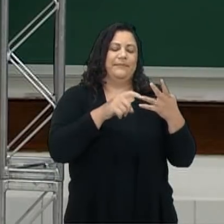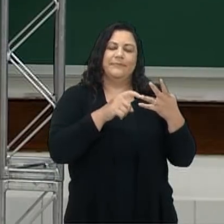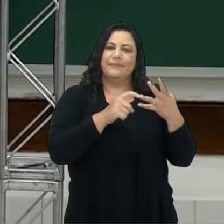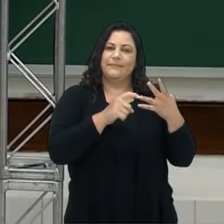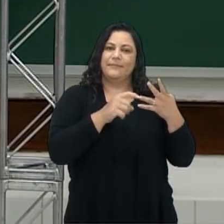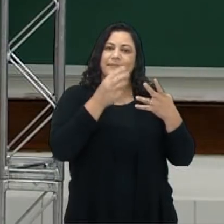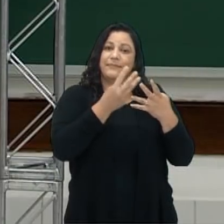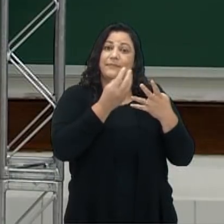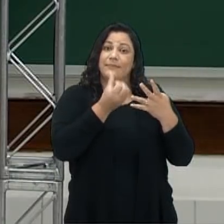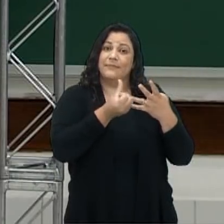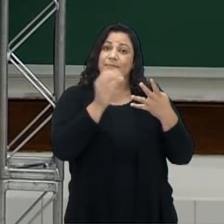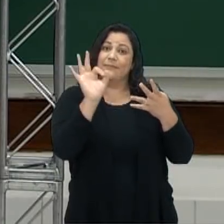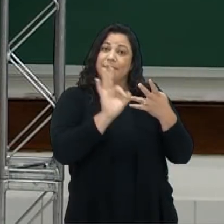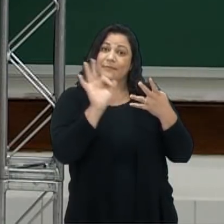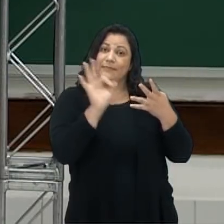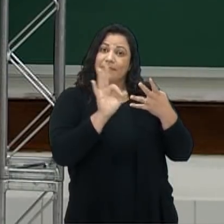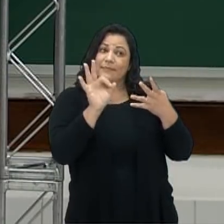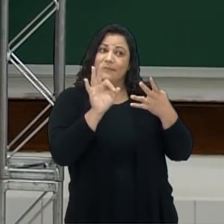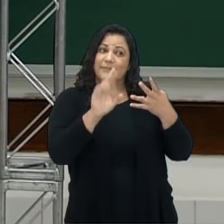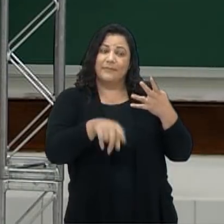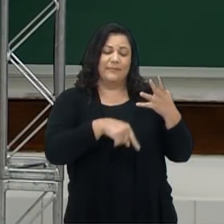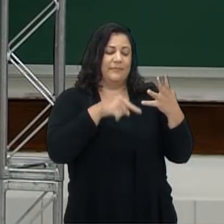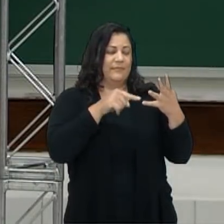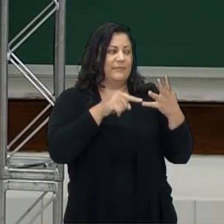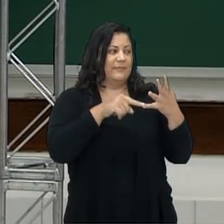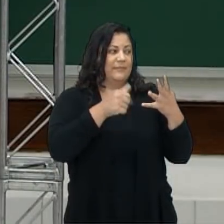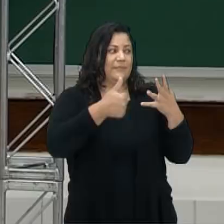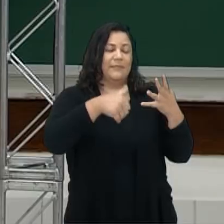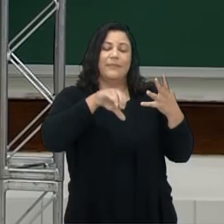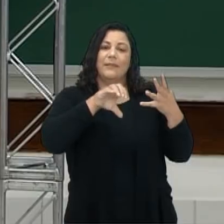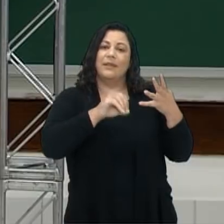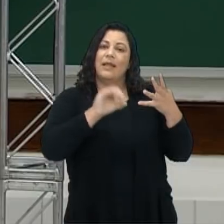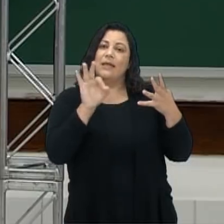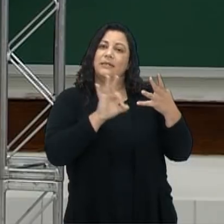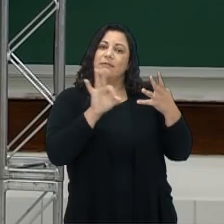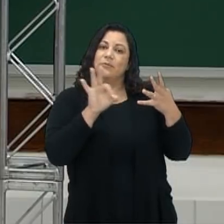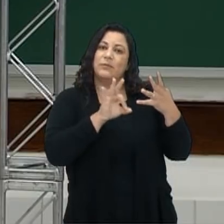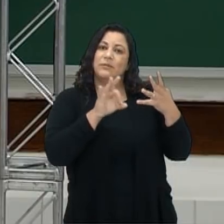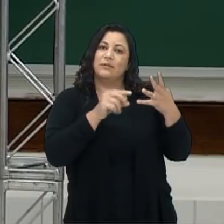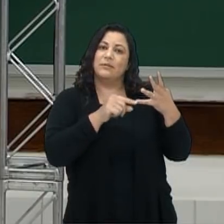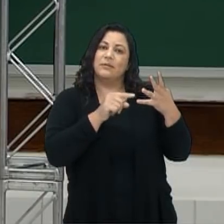36% preferem marguerita e 10%